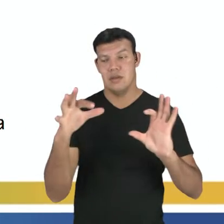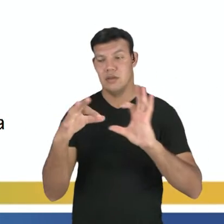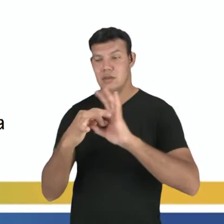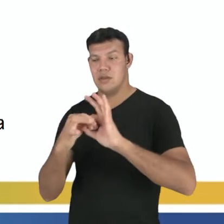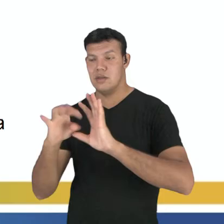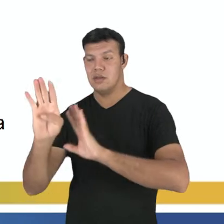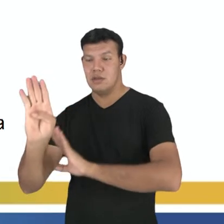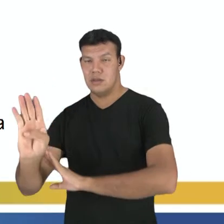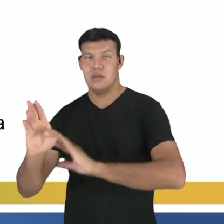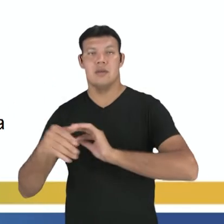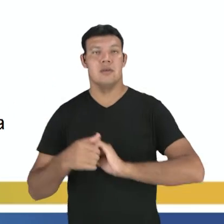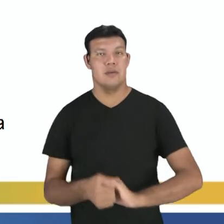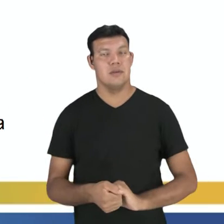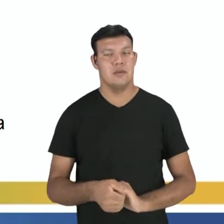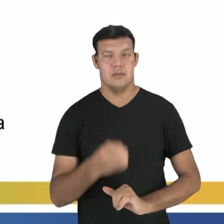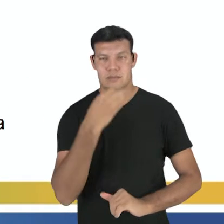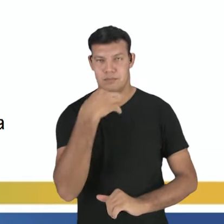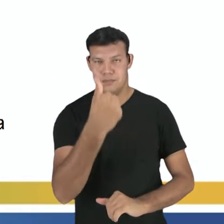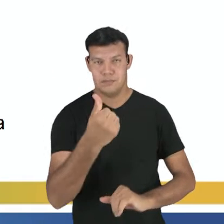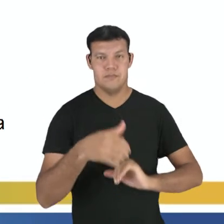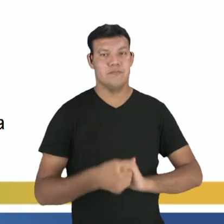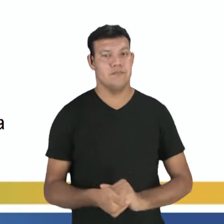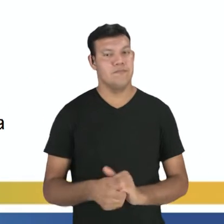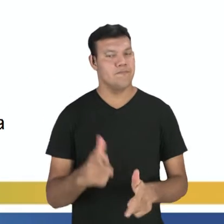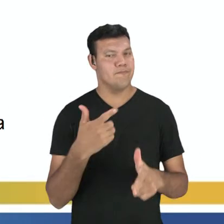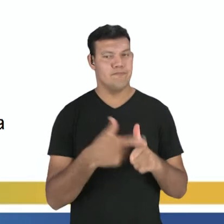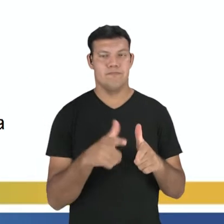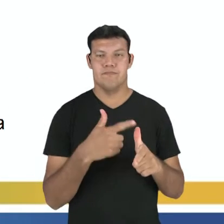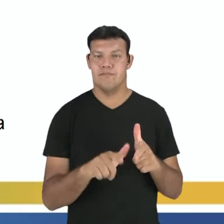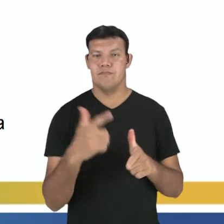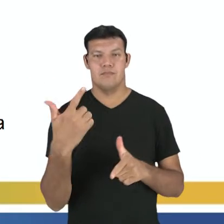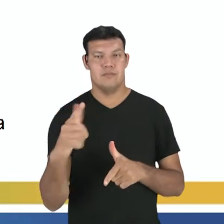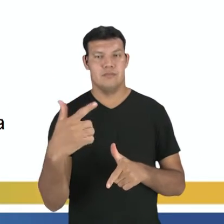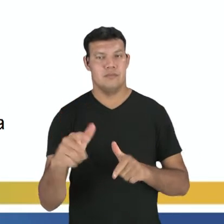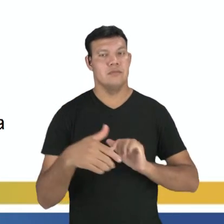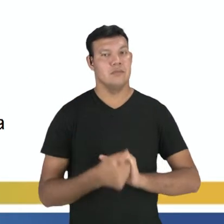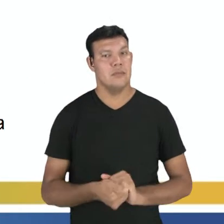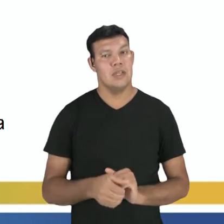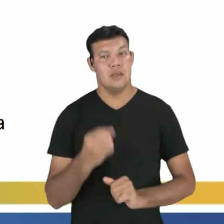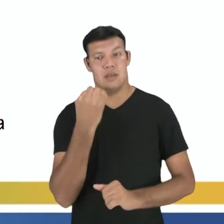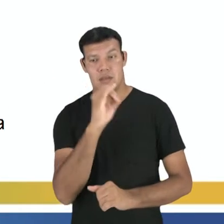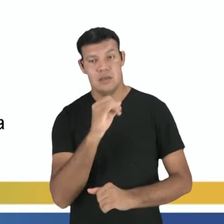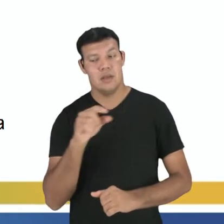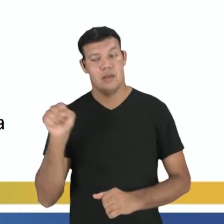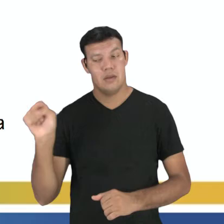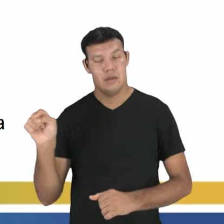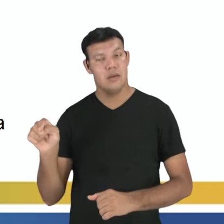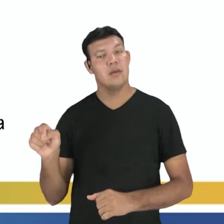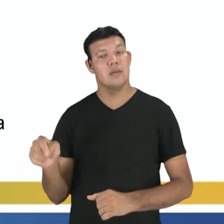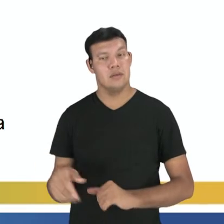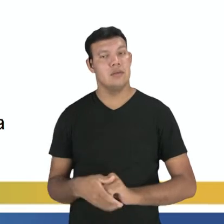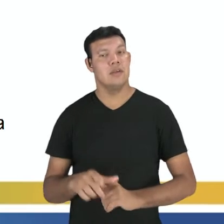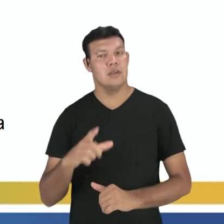B. Tudo bem? Não vai ter problema se sobrar lá no B.